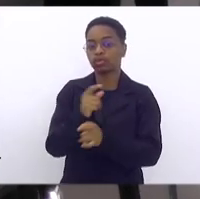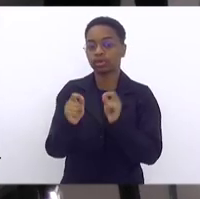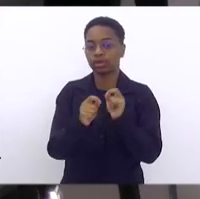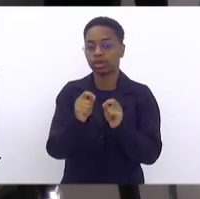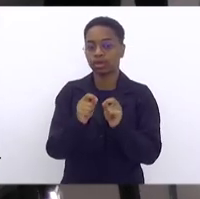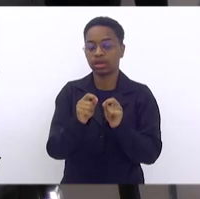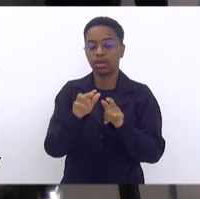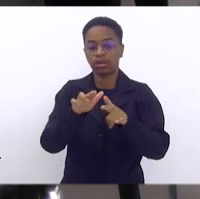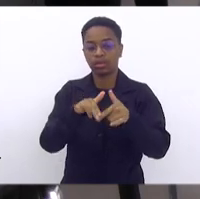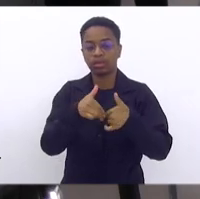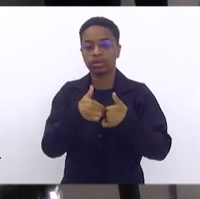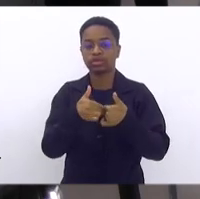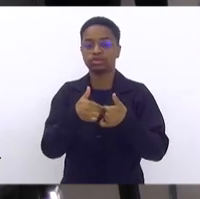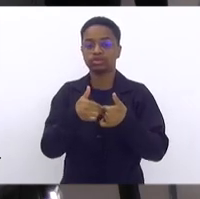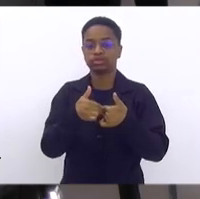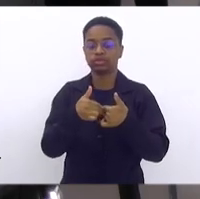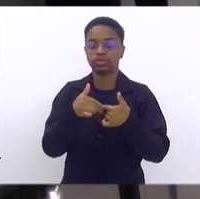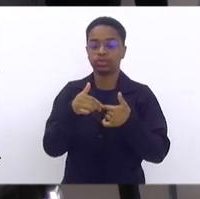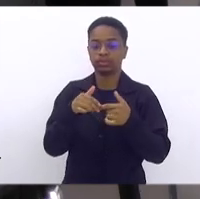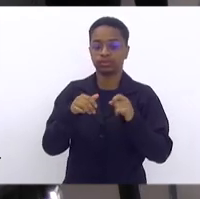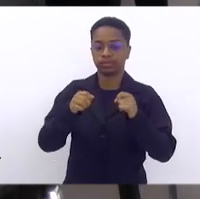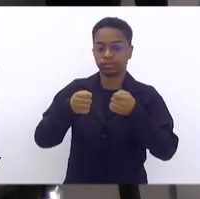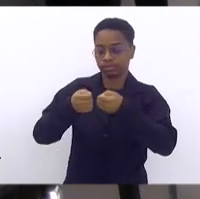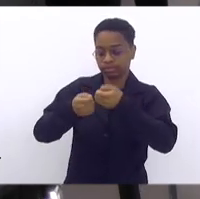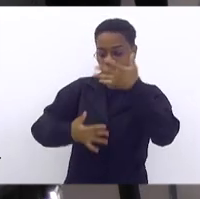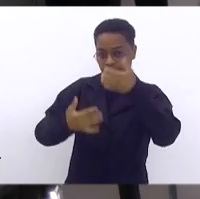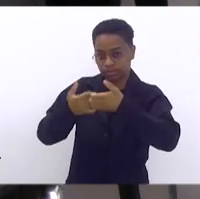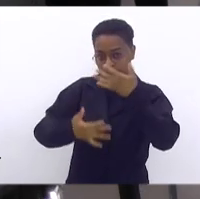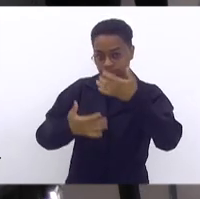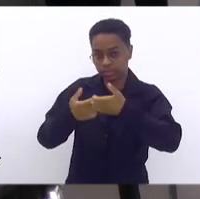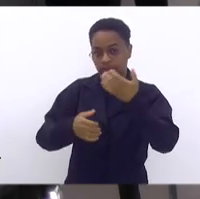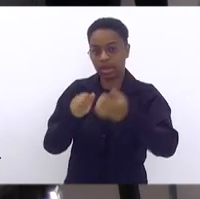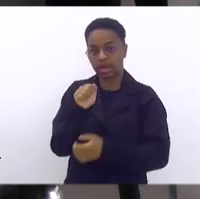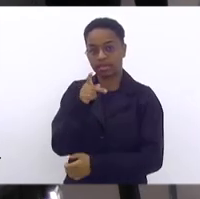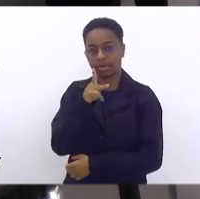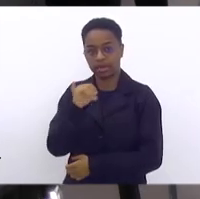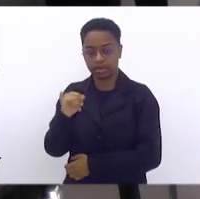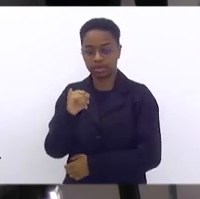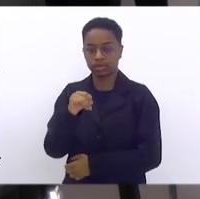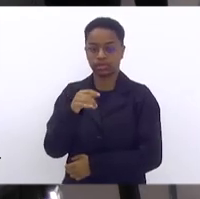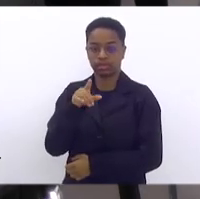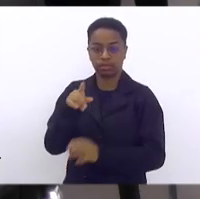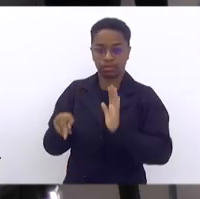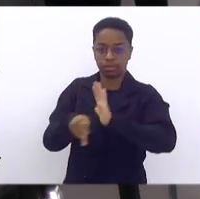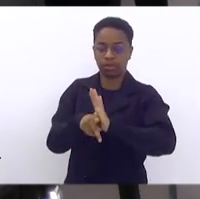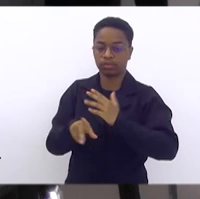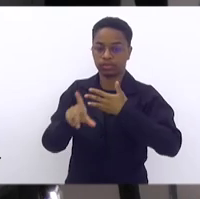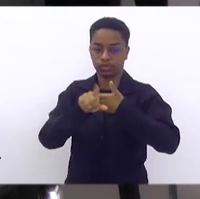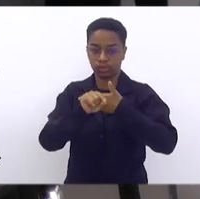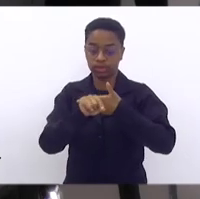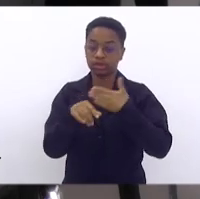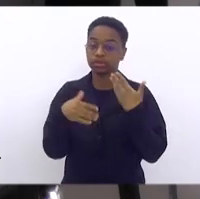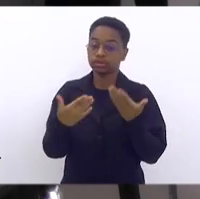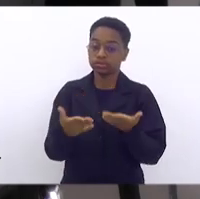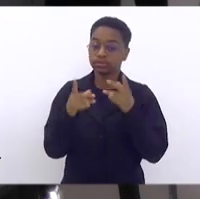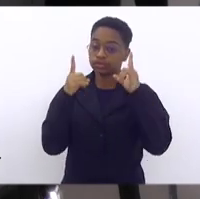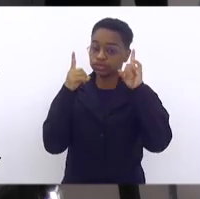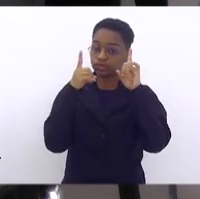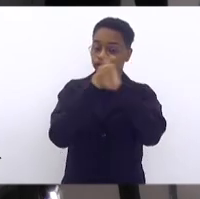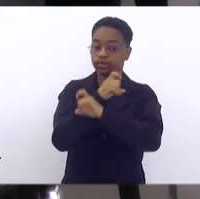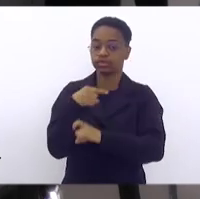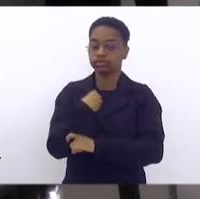API pública do Twitter. Hoje, a gente não tem mais acesso à API pública do Twitter. Então, fica muito difícil da